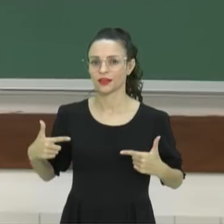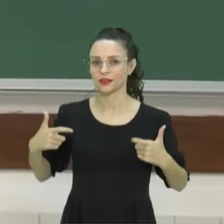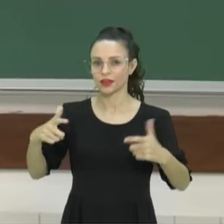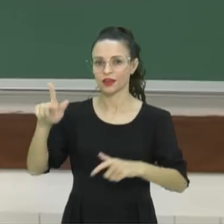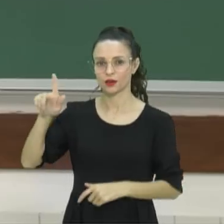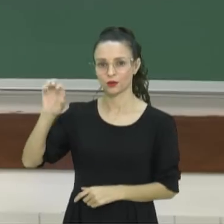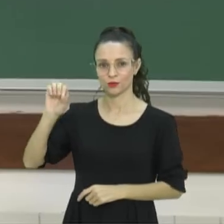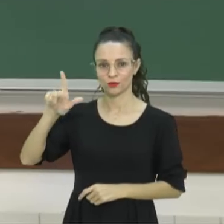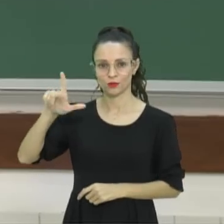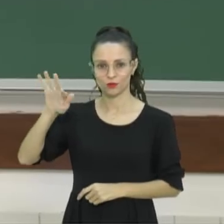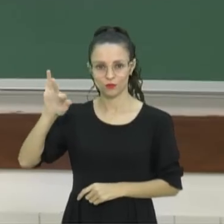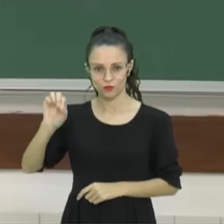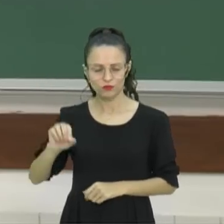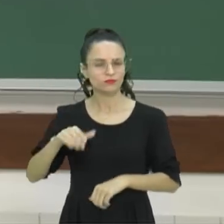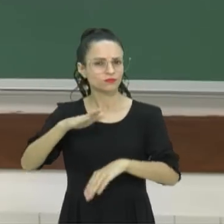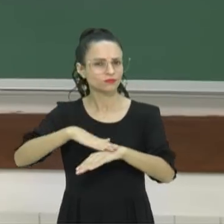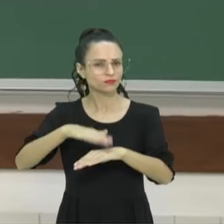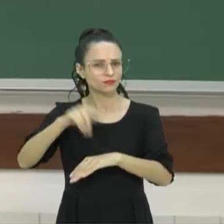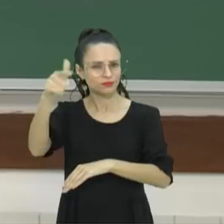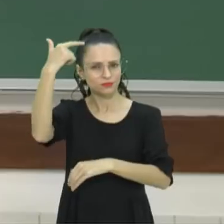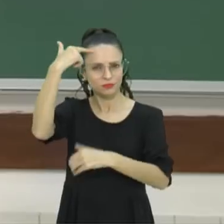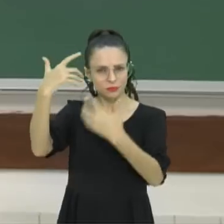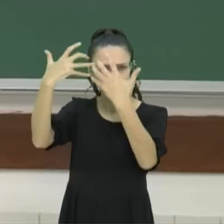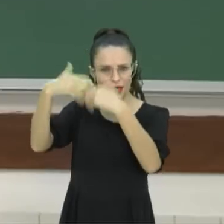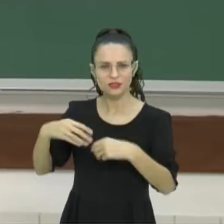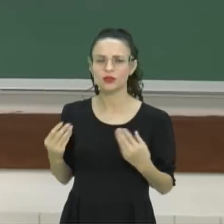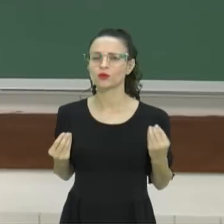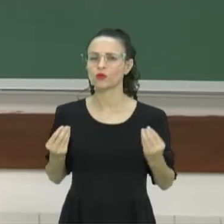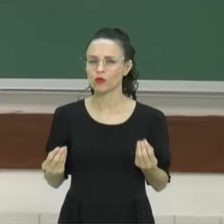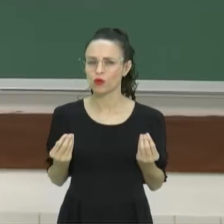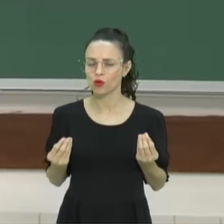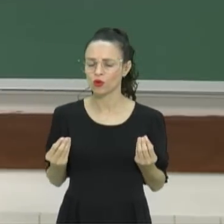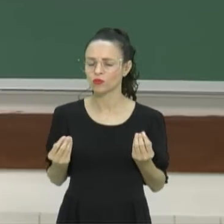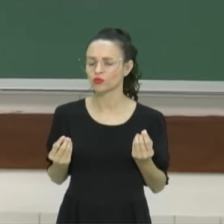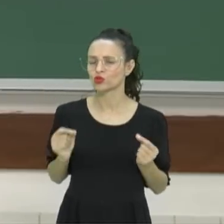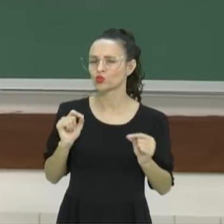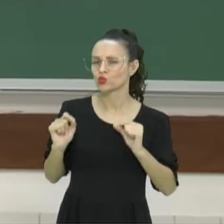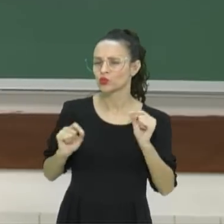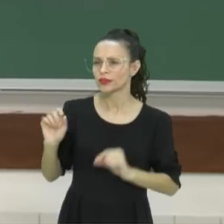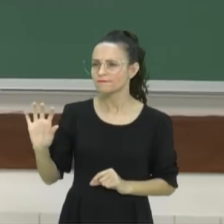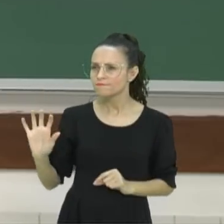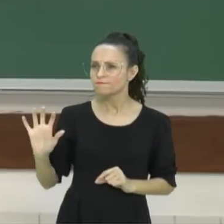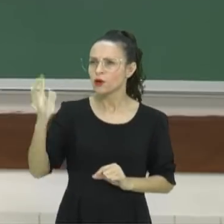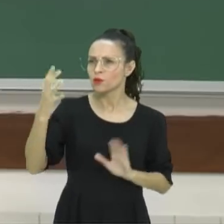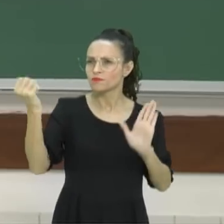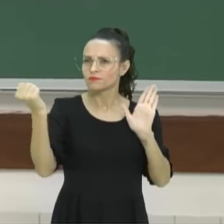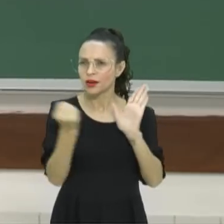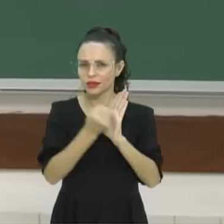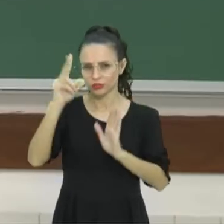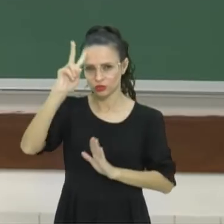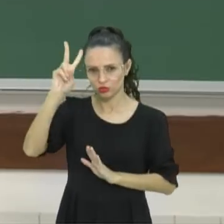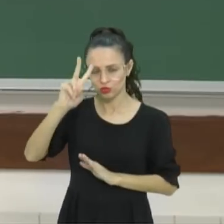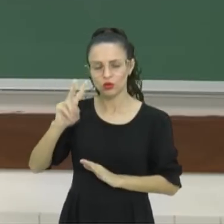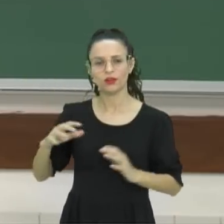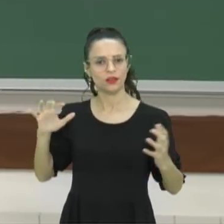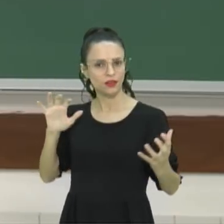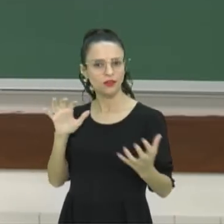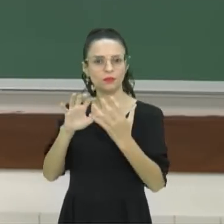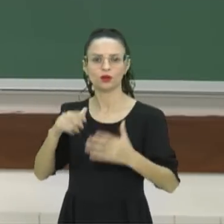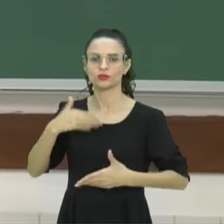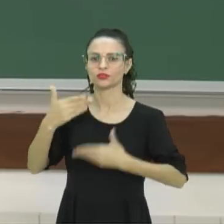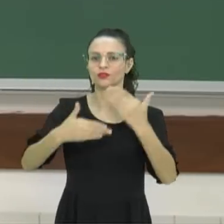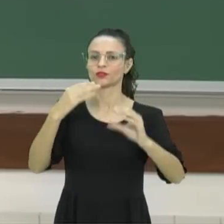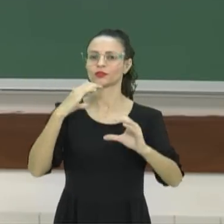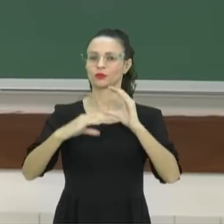Golfo. Pare um pouquinho e pense de que forma e qual evento histórico impactou no desenvolvimento